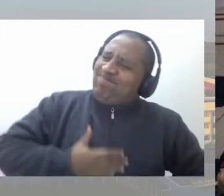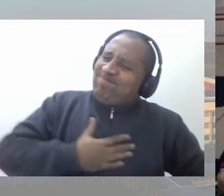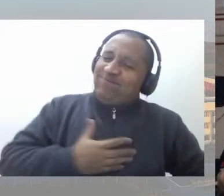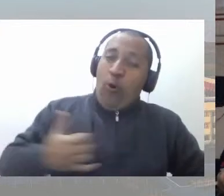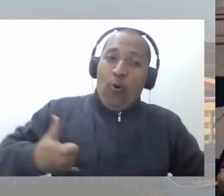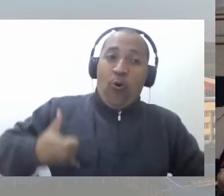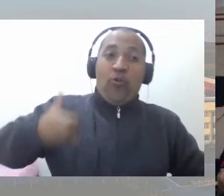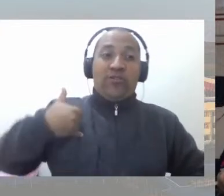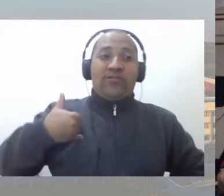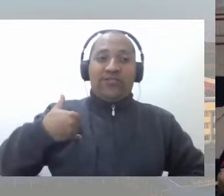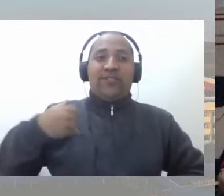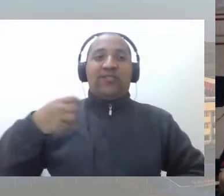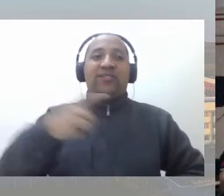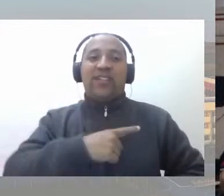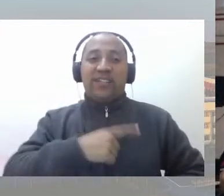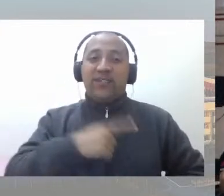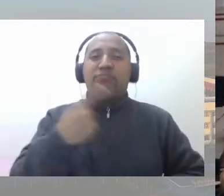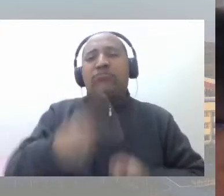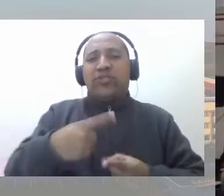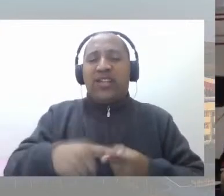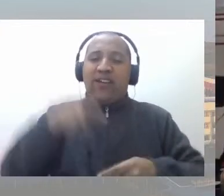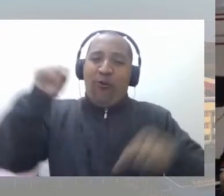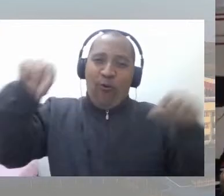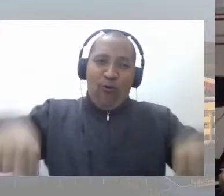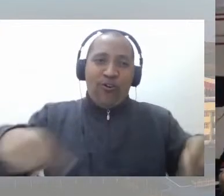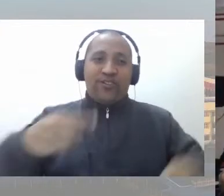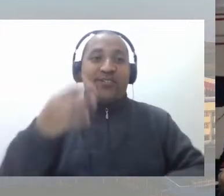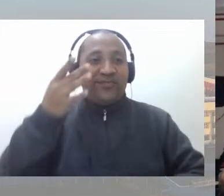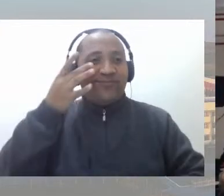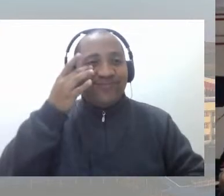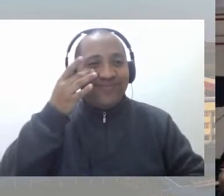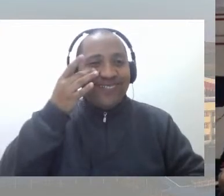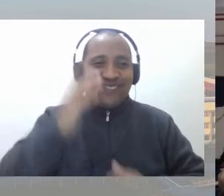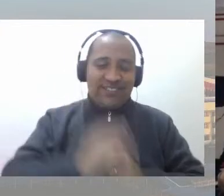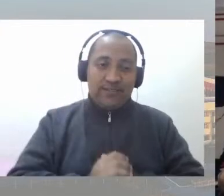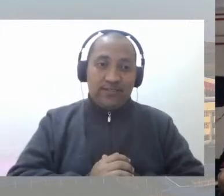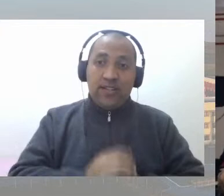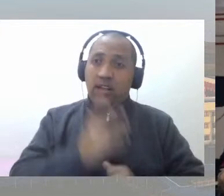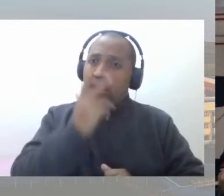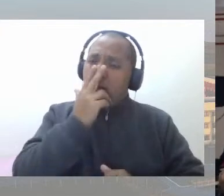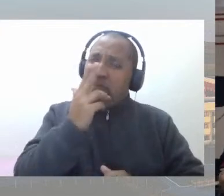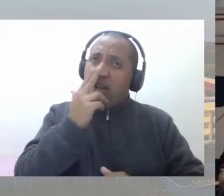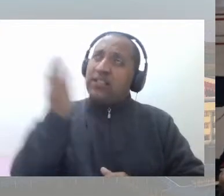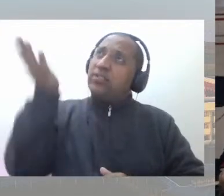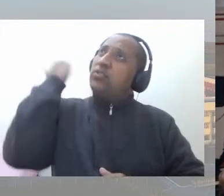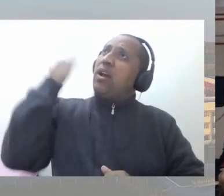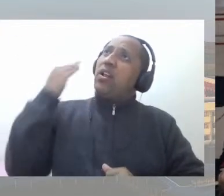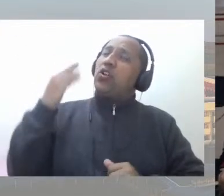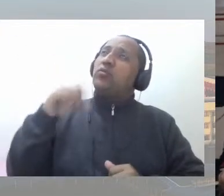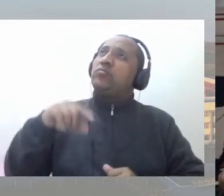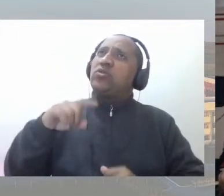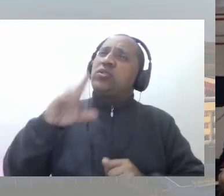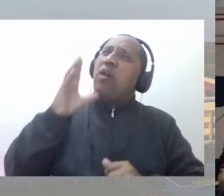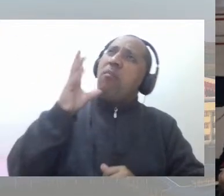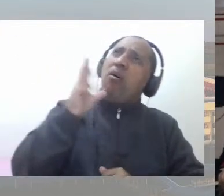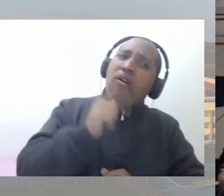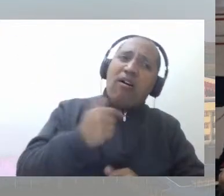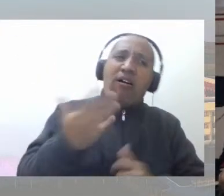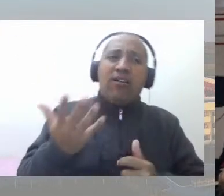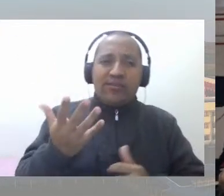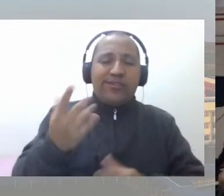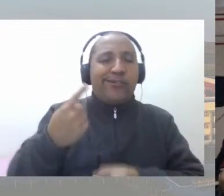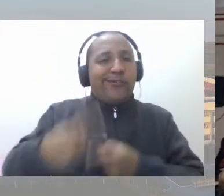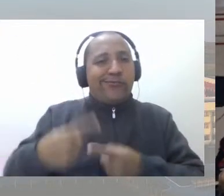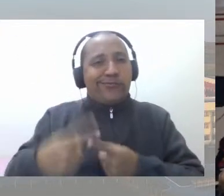hoje presencialmente. Um momento que, para nós, parecia tão distante, ora, por